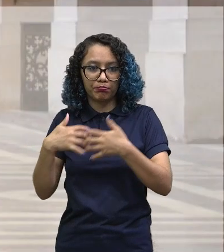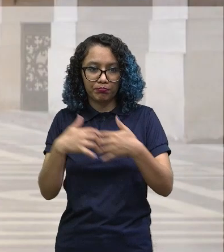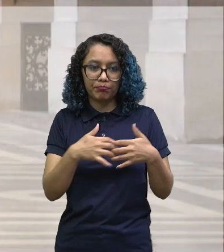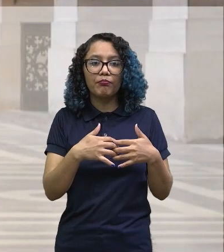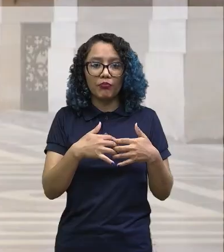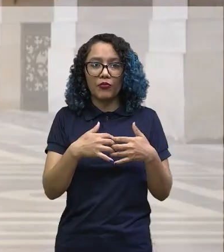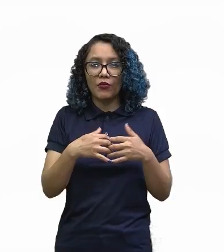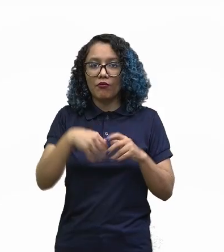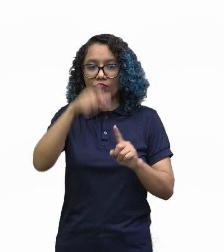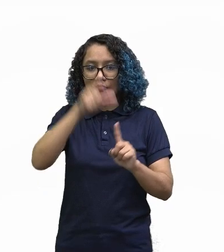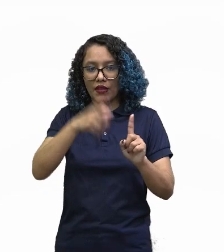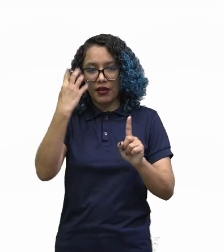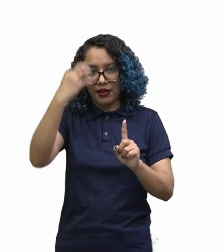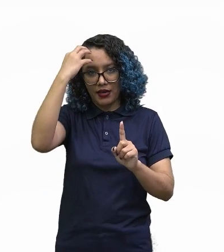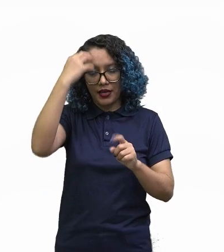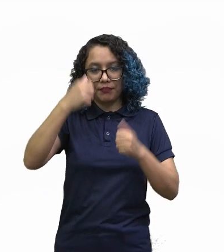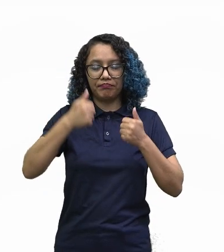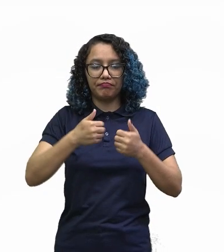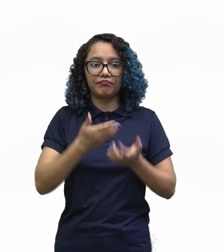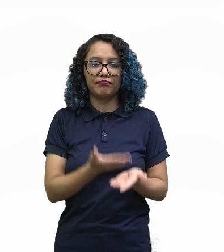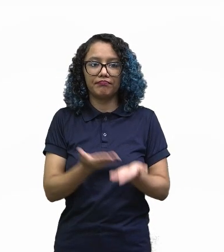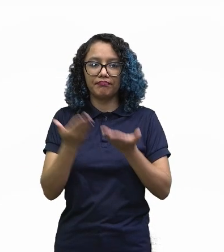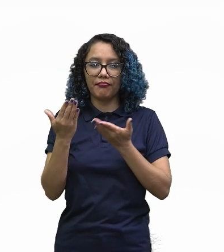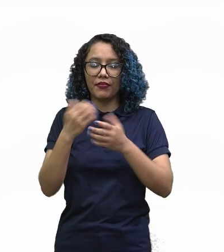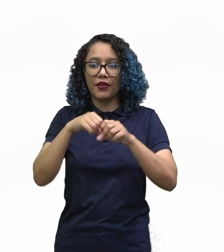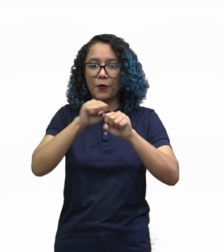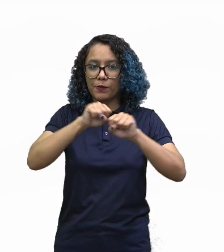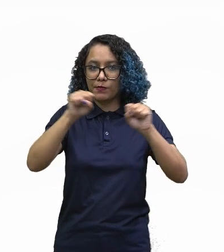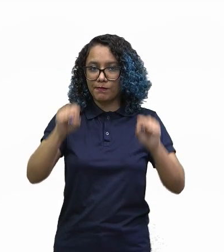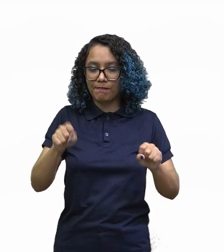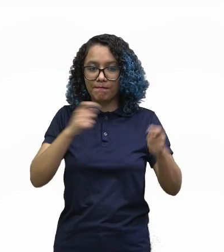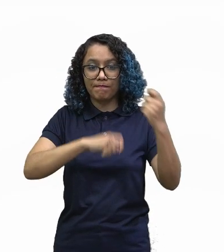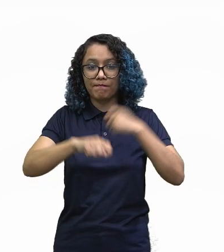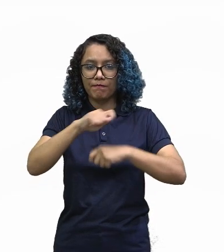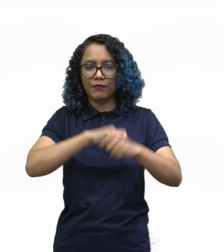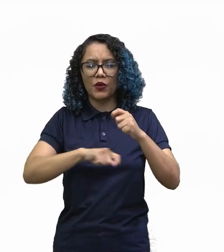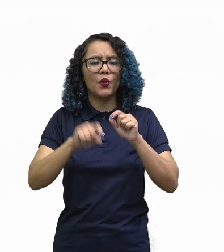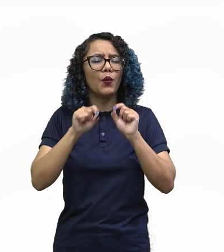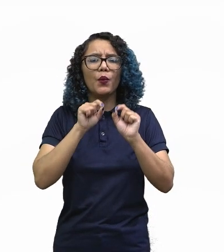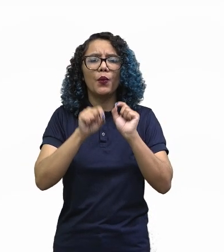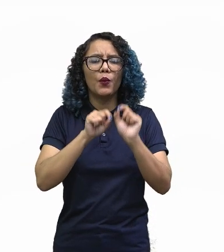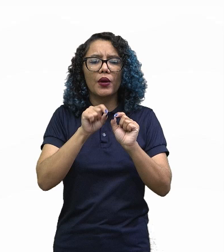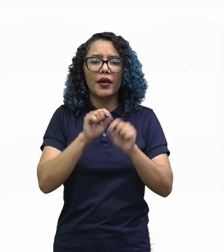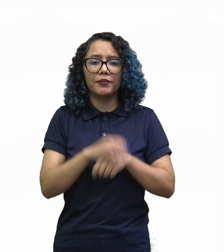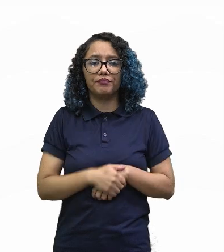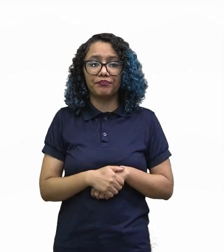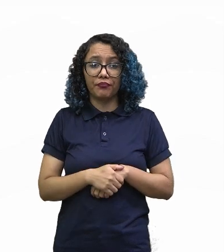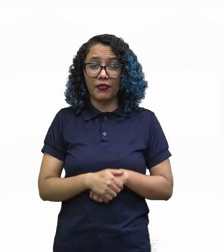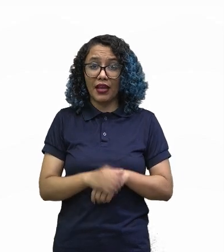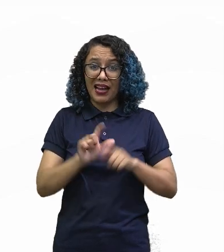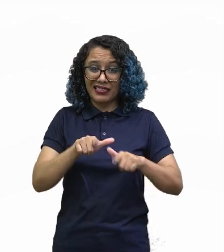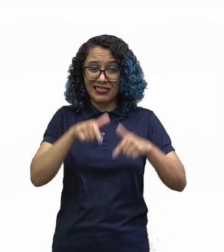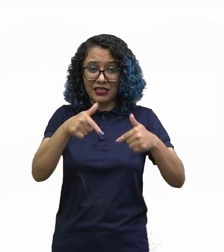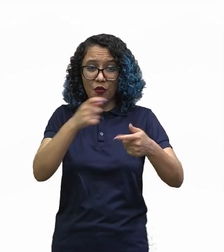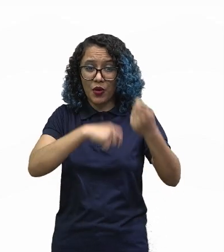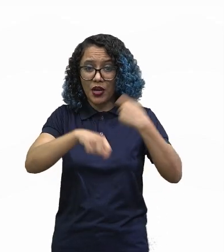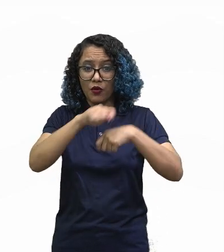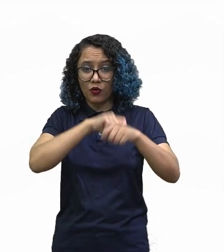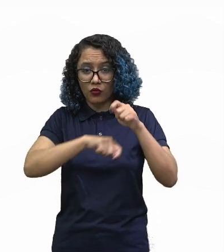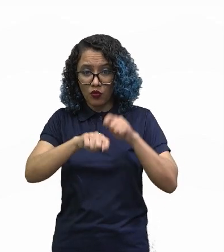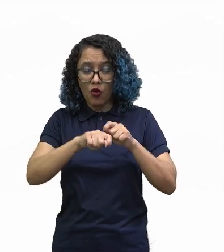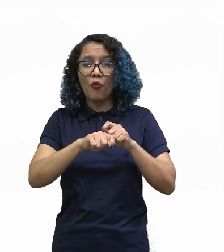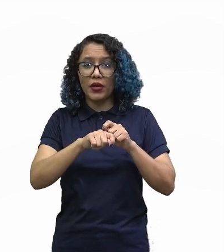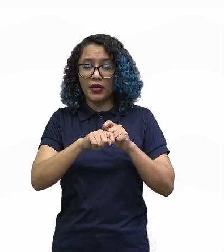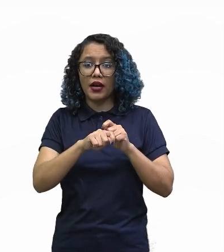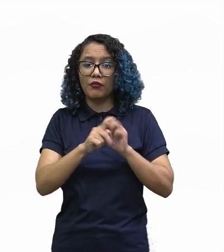torno de si. Então, a gente tem aqui o mercantilismo, né, que foi um conjunto de práticas econômicas adotados